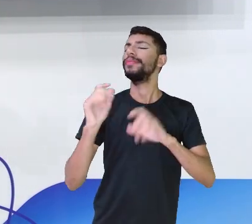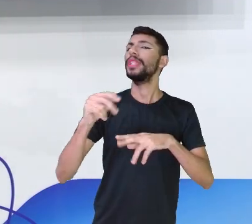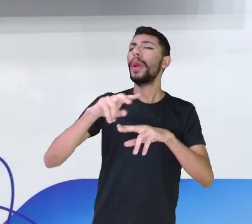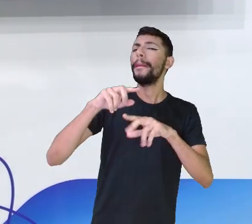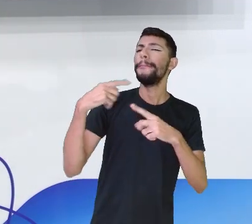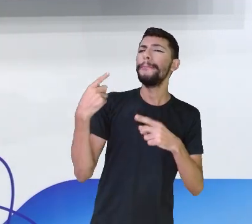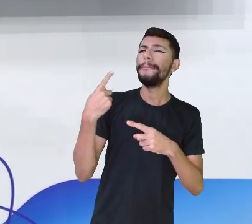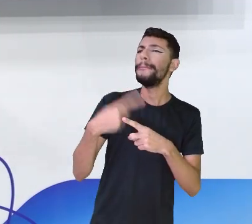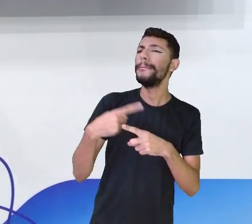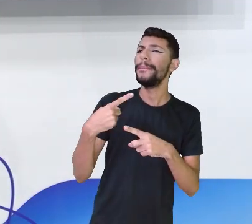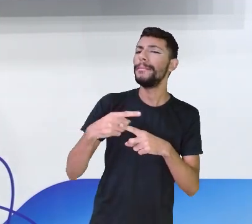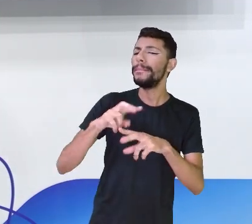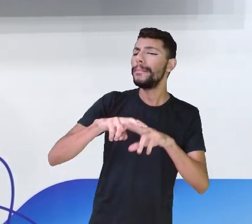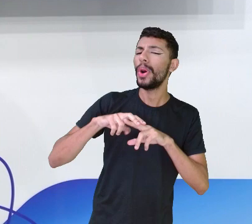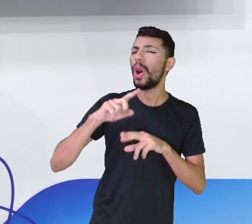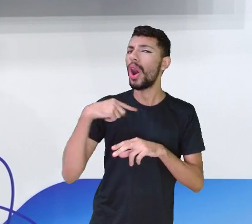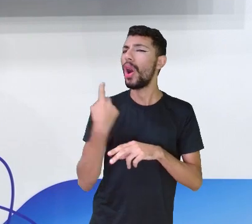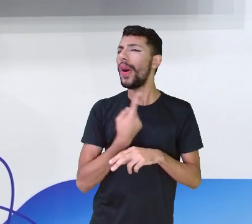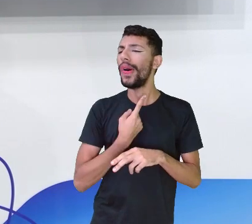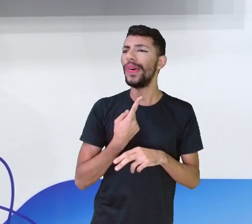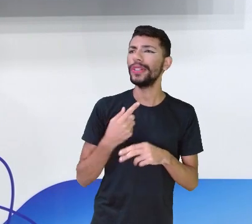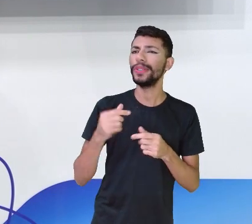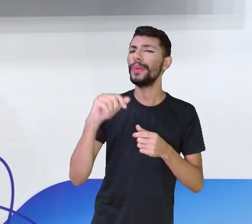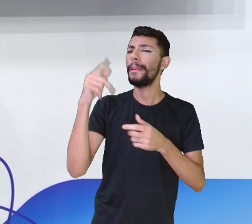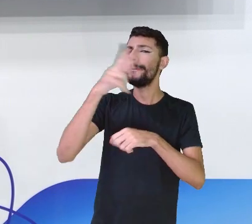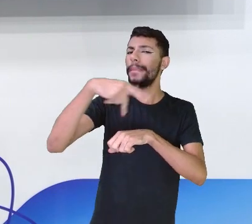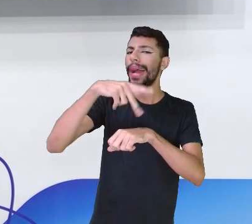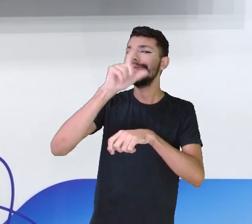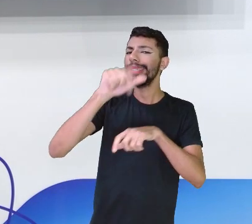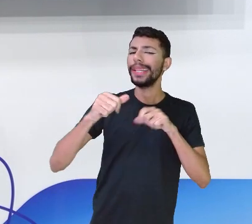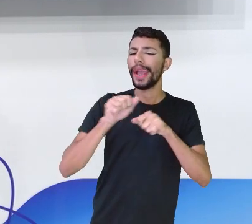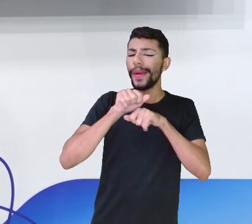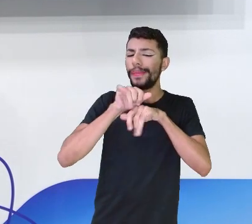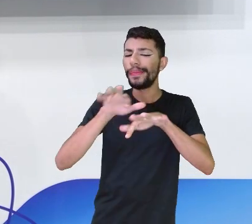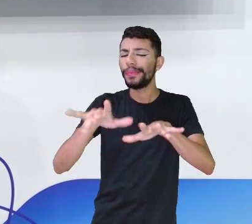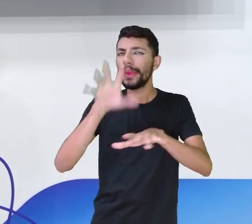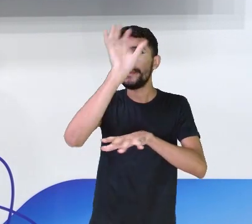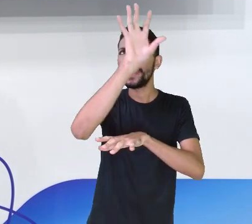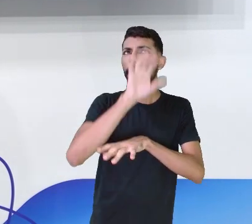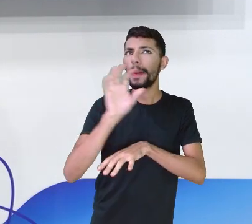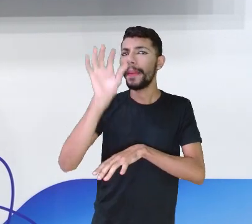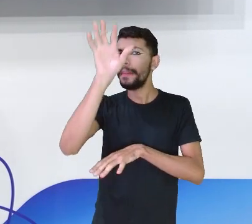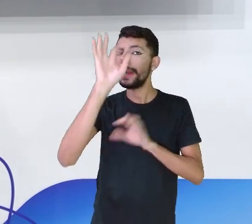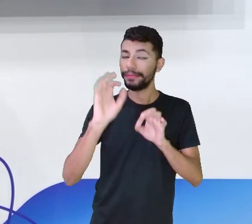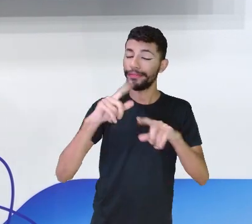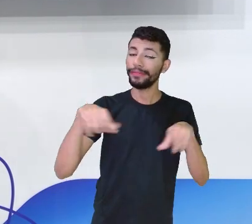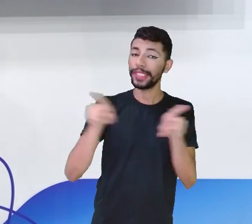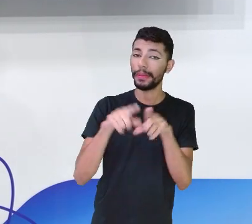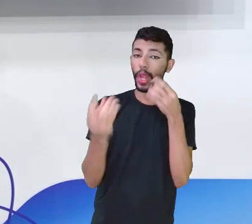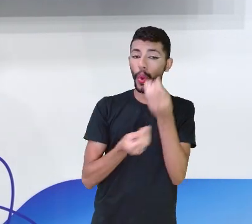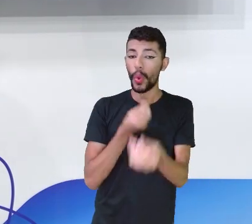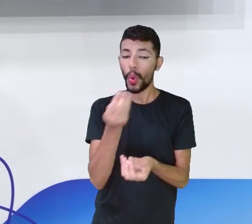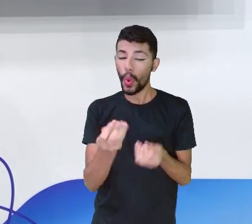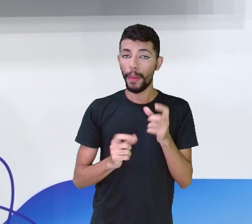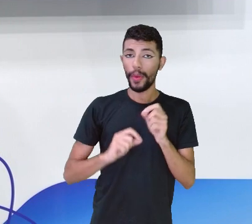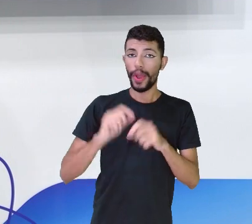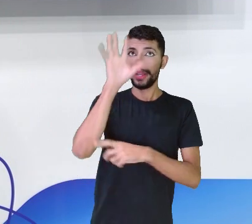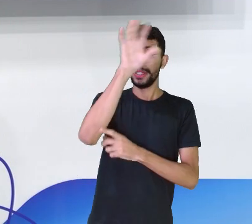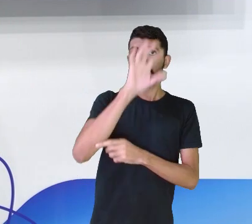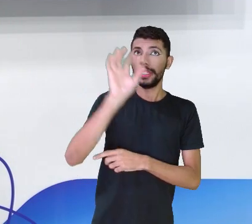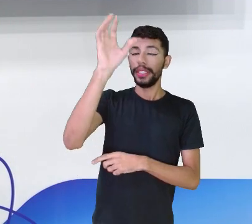o nosso país ele é distribuído em regiões e como essas regiões elas têm as